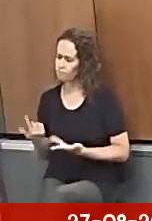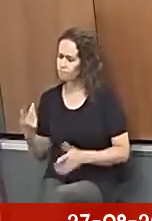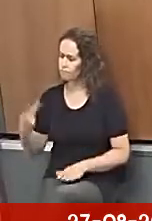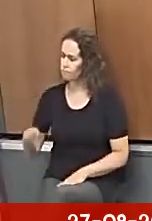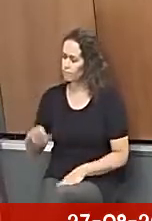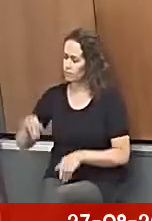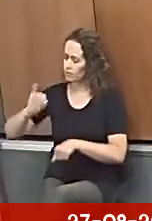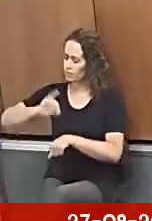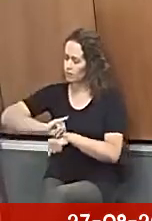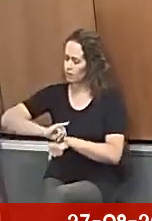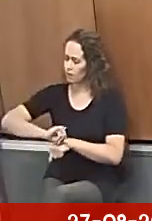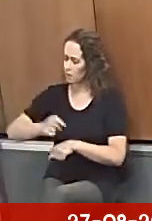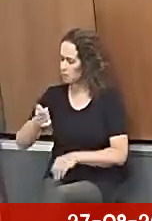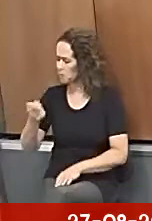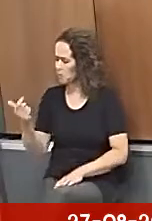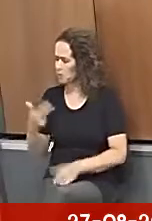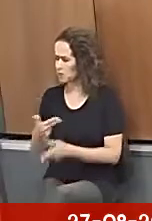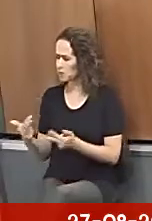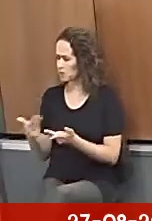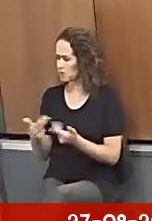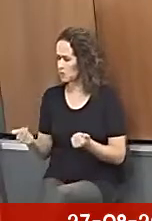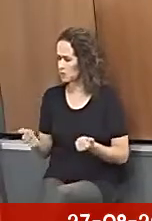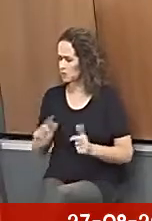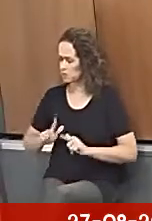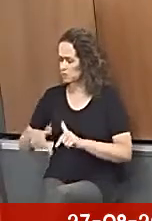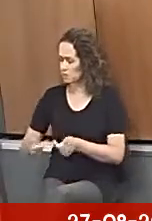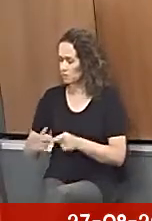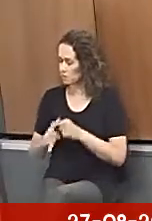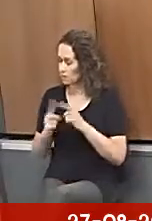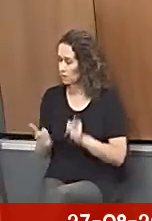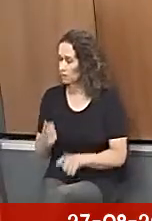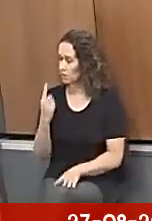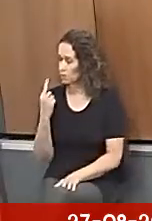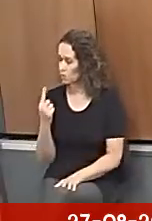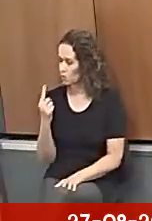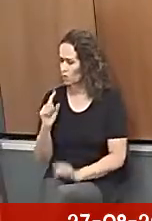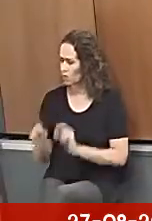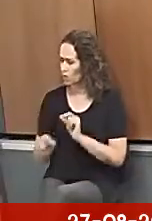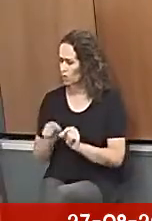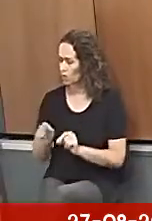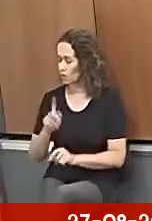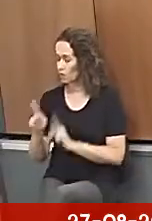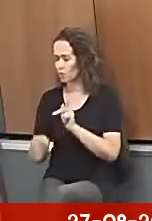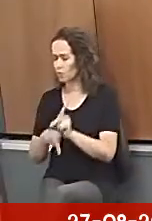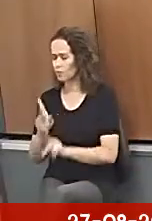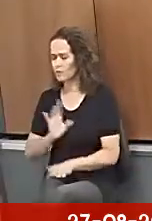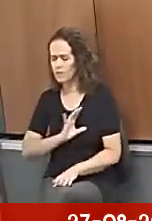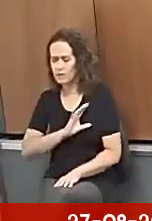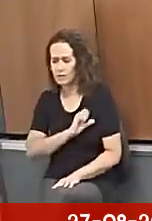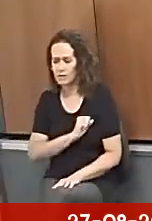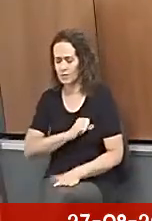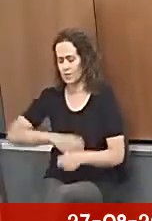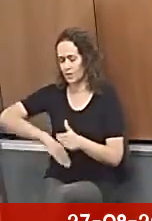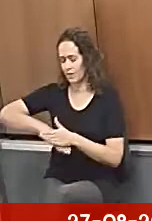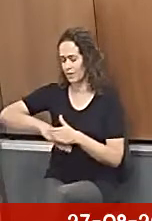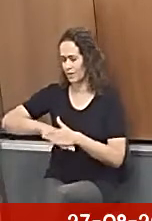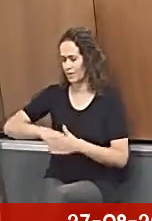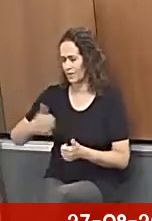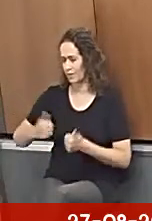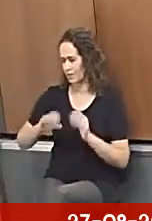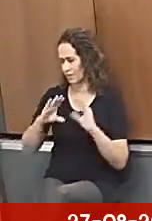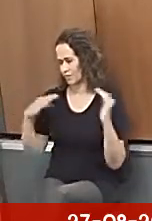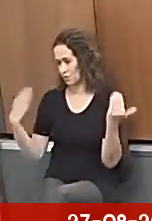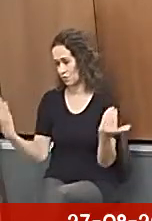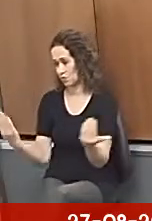capital em uma delas o deputado josé guilherme que nosso povo mais gosta de freqüentar o estádio de futebol diga se passagem no